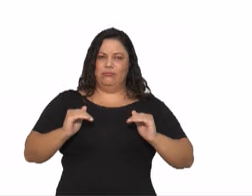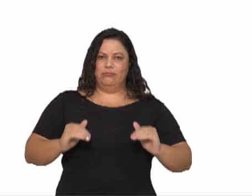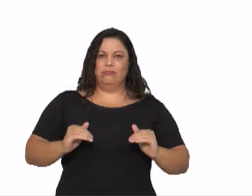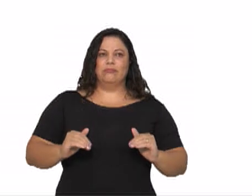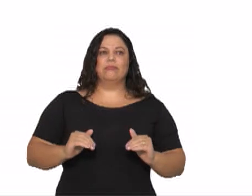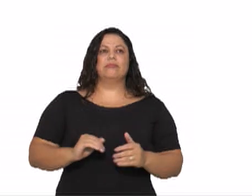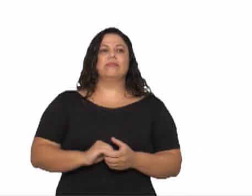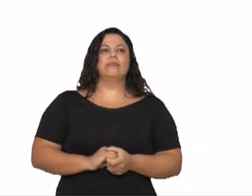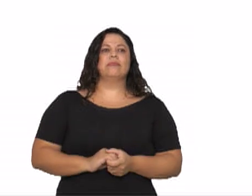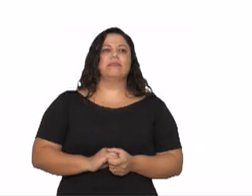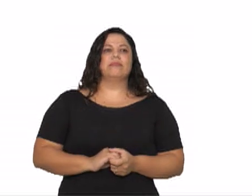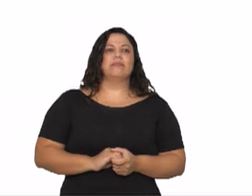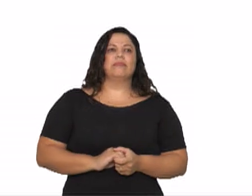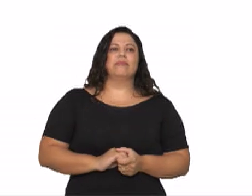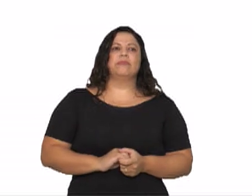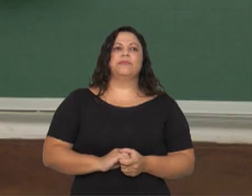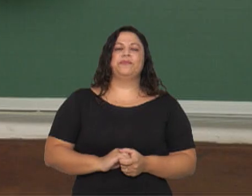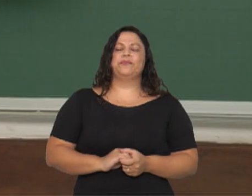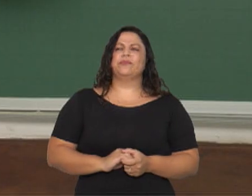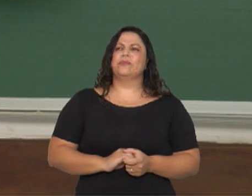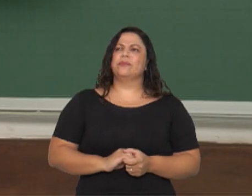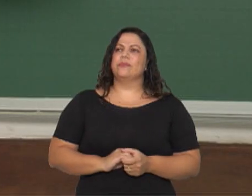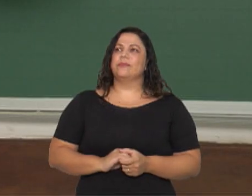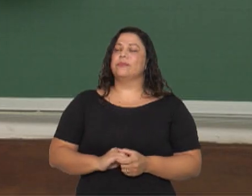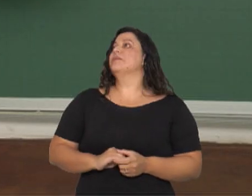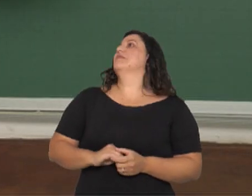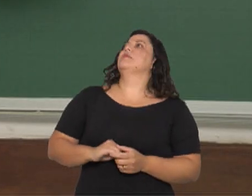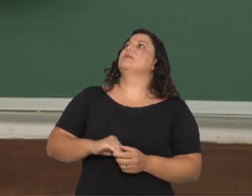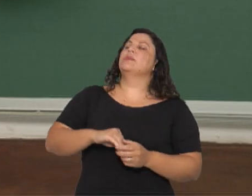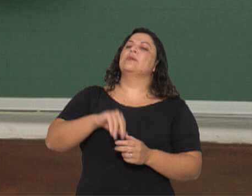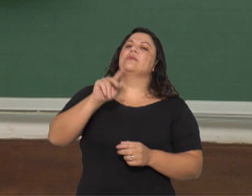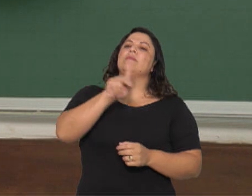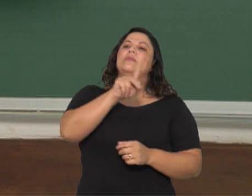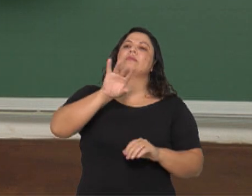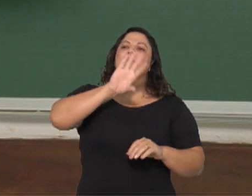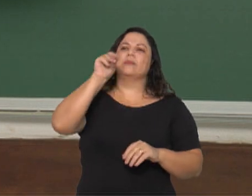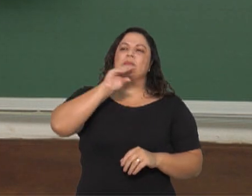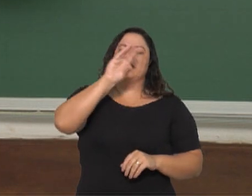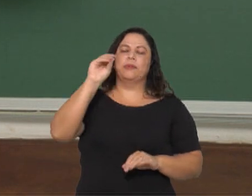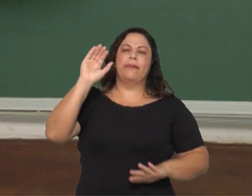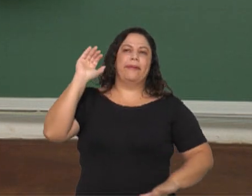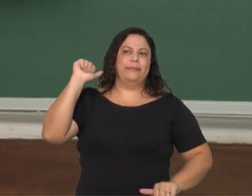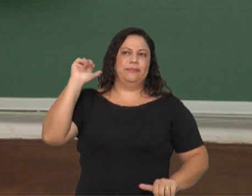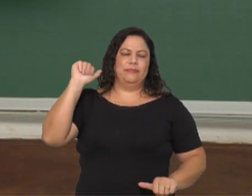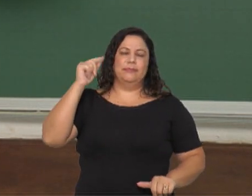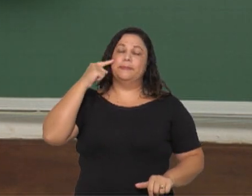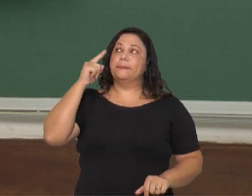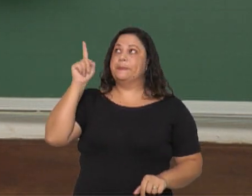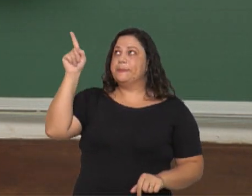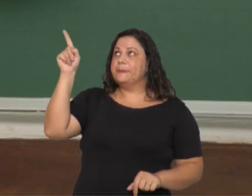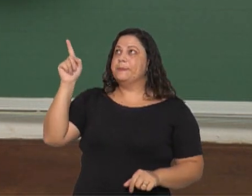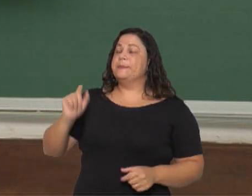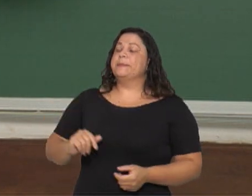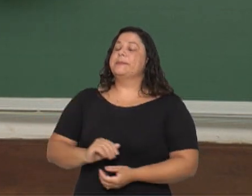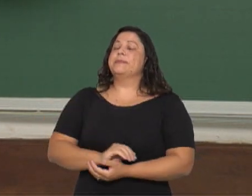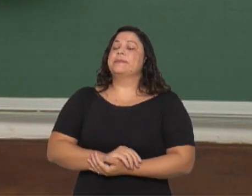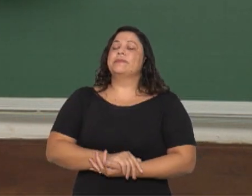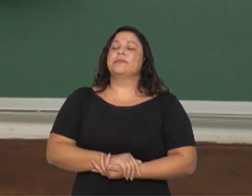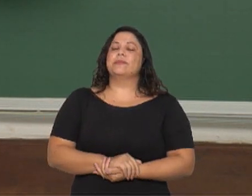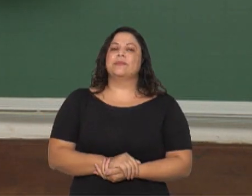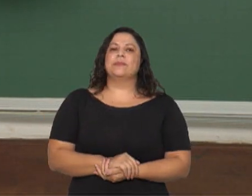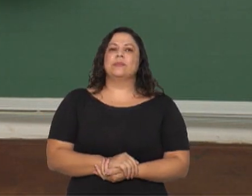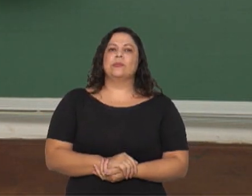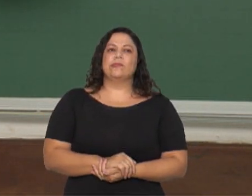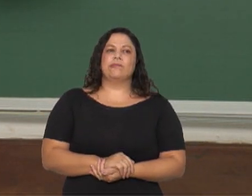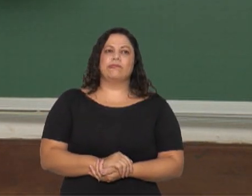Eu tendría, tu tendrías, ele tendría, nosotros tendríamos,